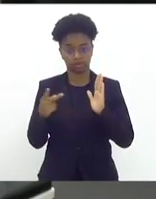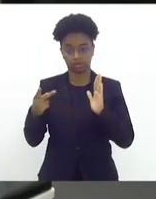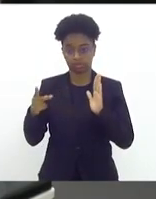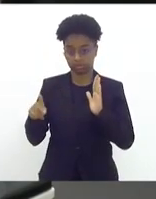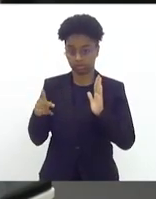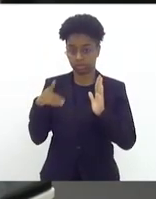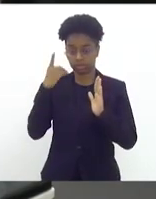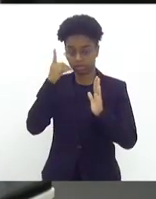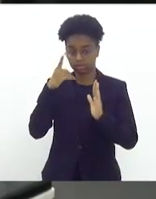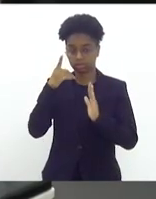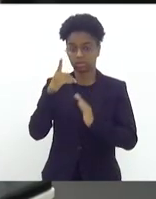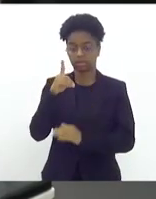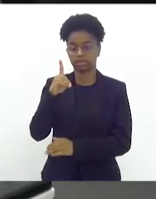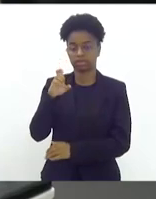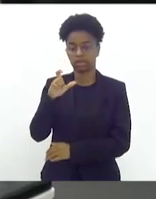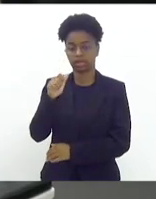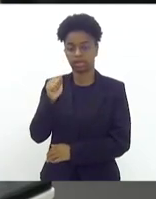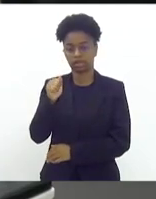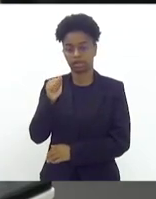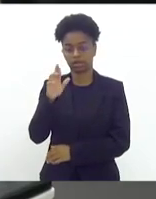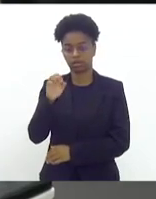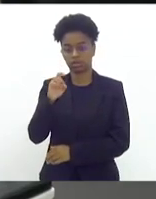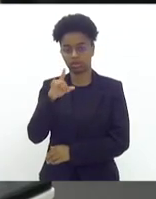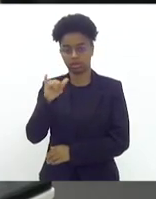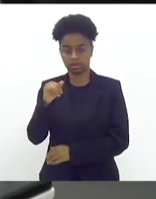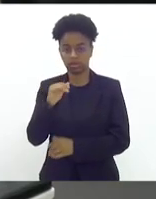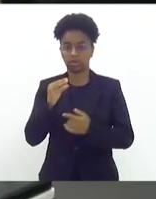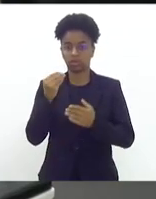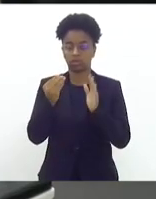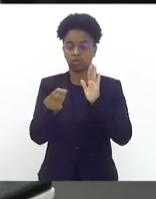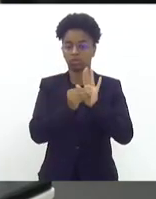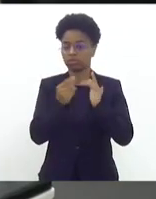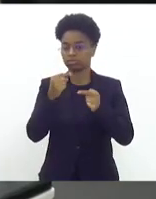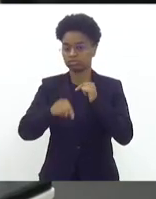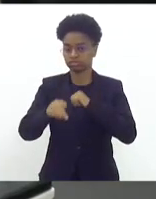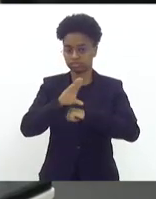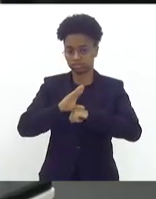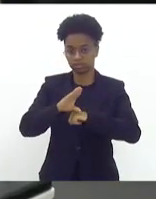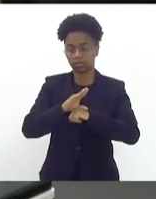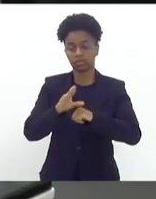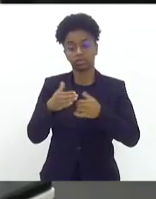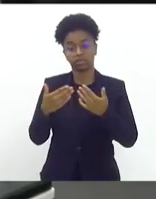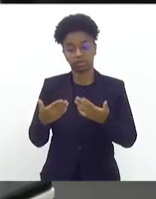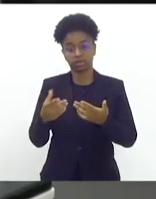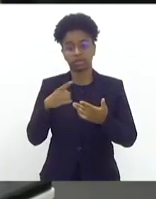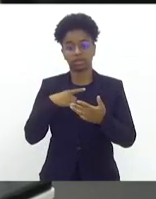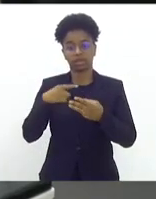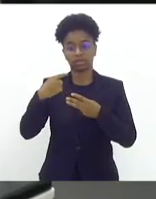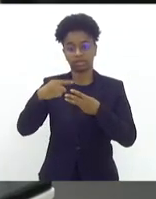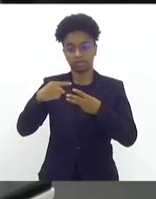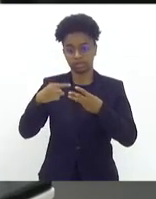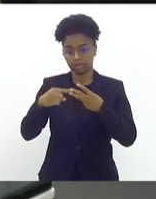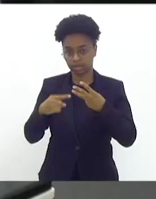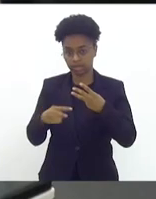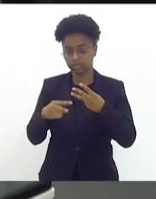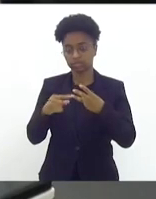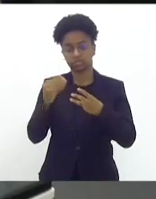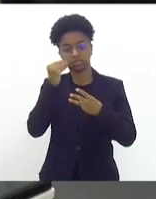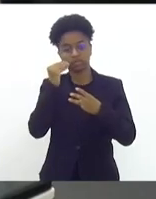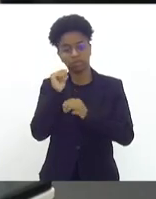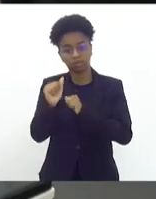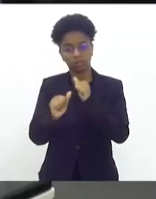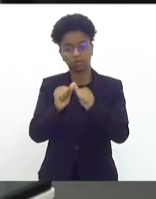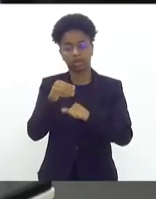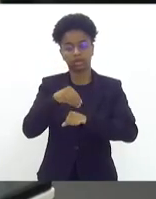deputado Guilherme Dell'Aroli é pela inconstitucionalidade, concluindo por transformação em indicação